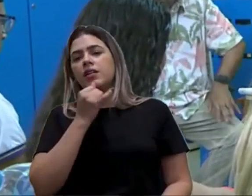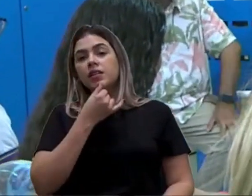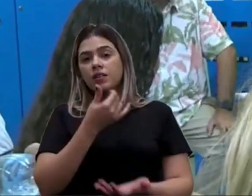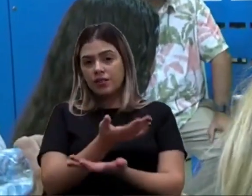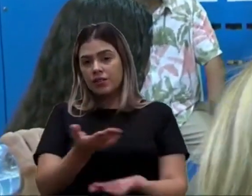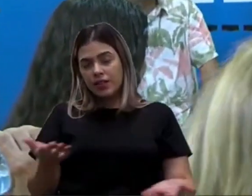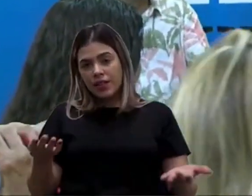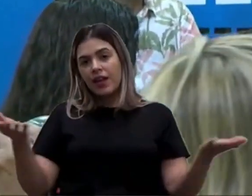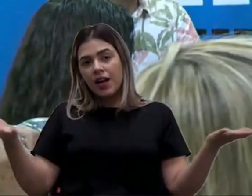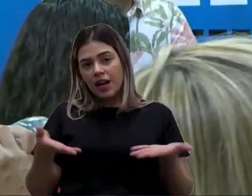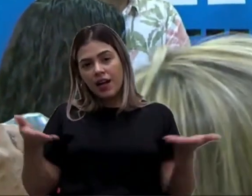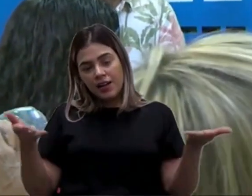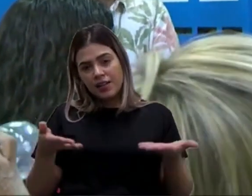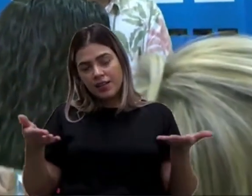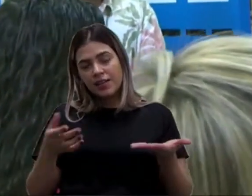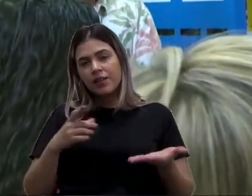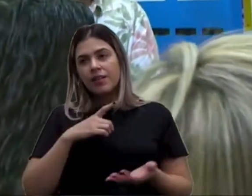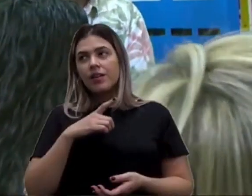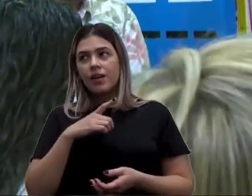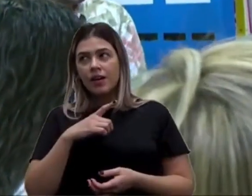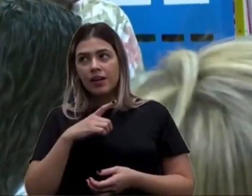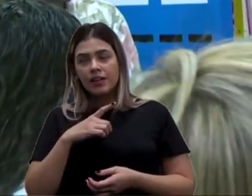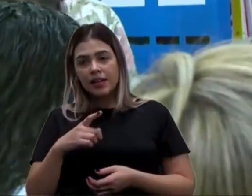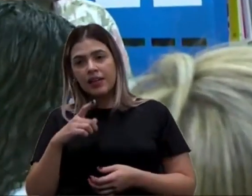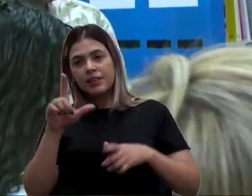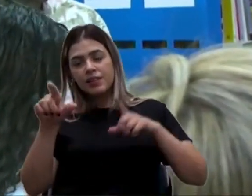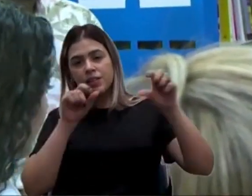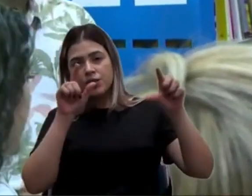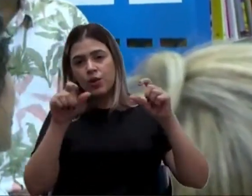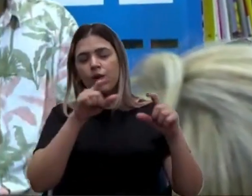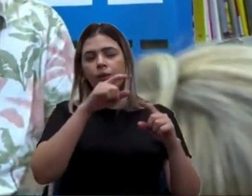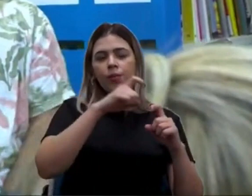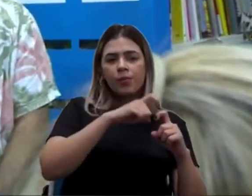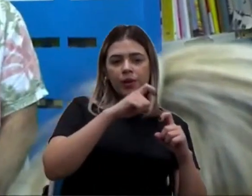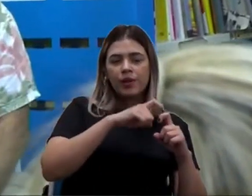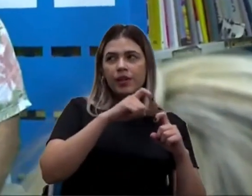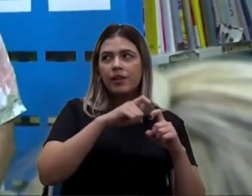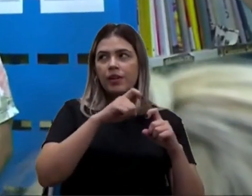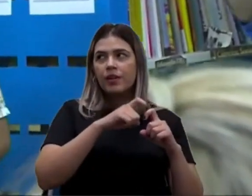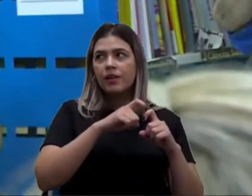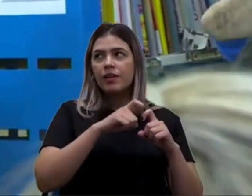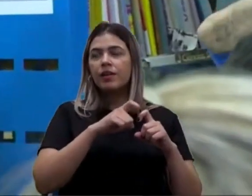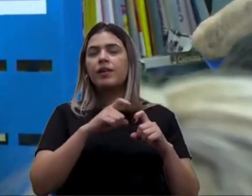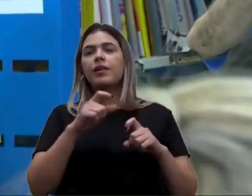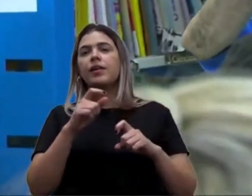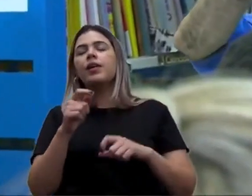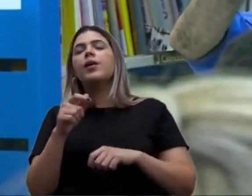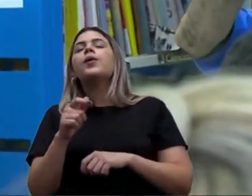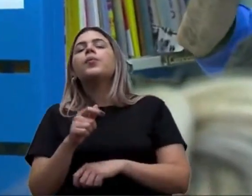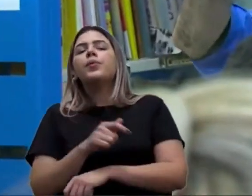agora existe escolhas por medicina por Engenharia